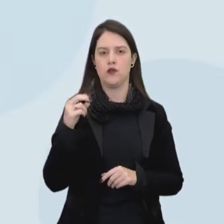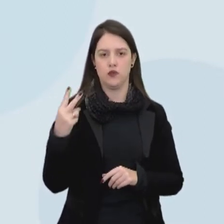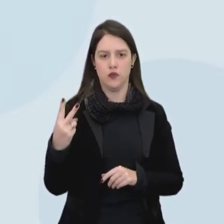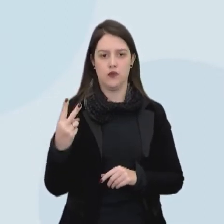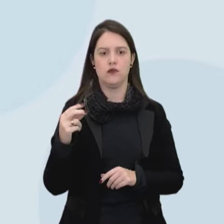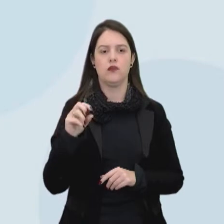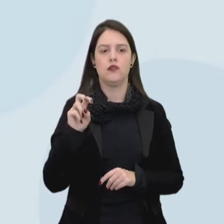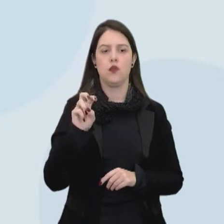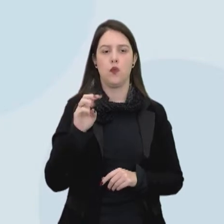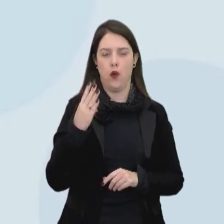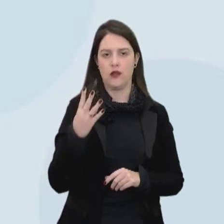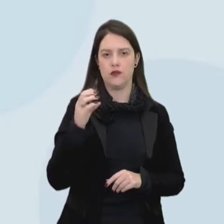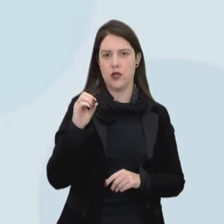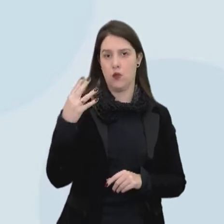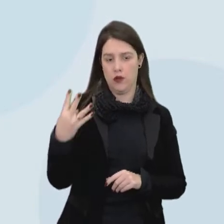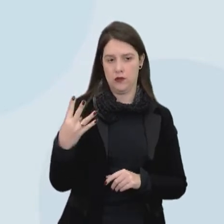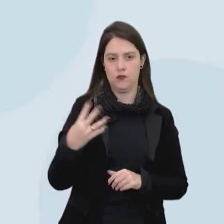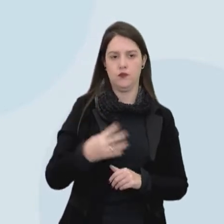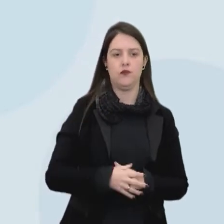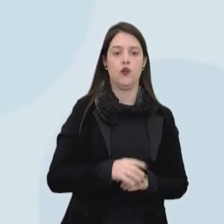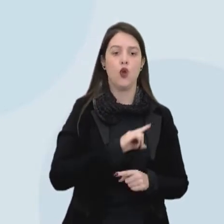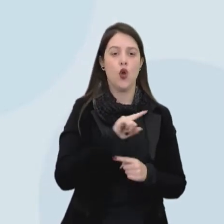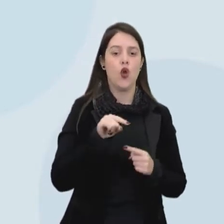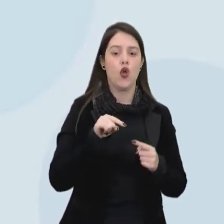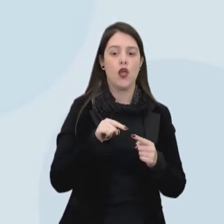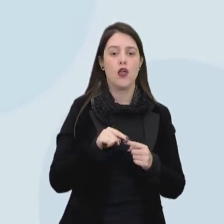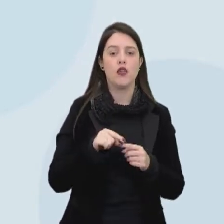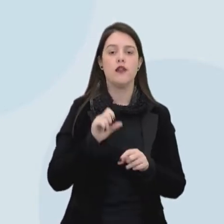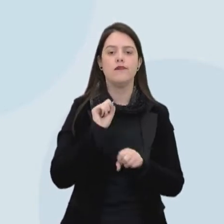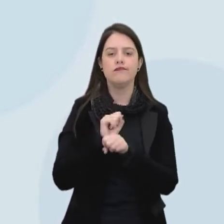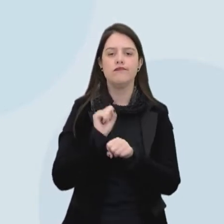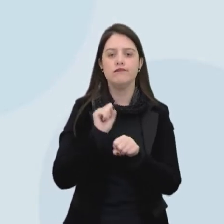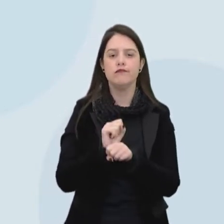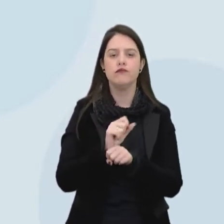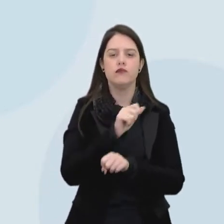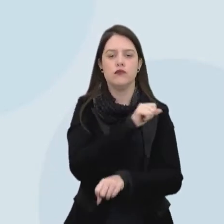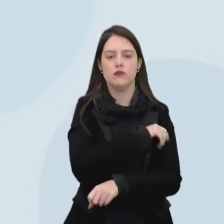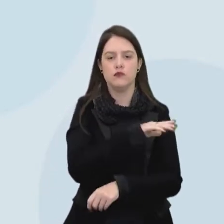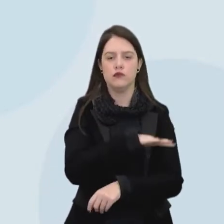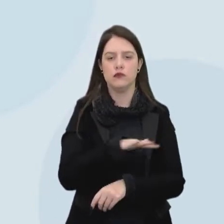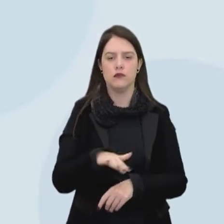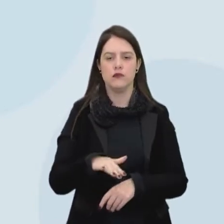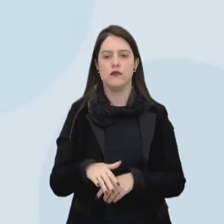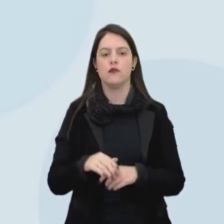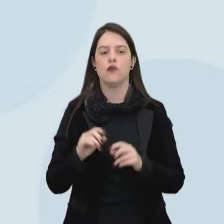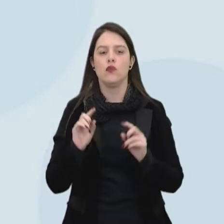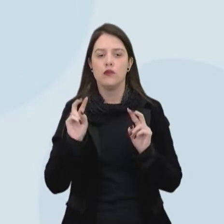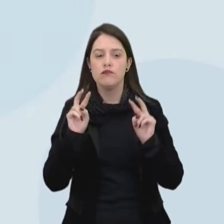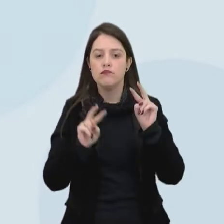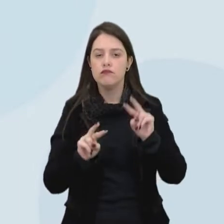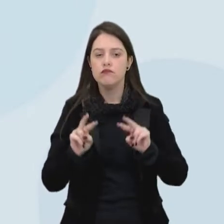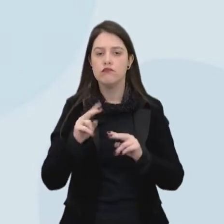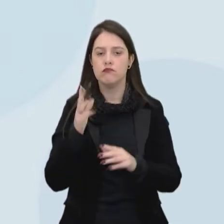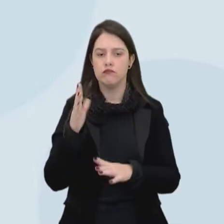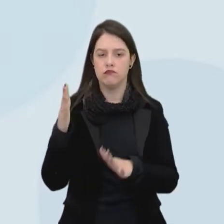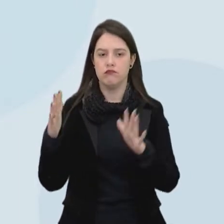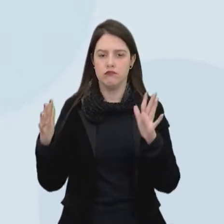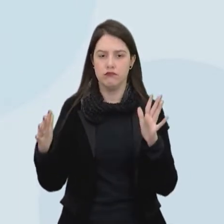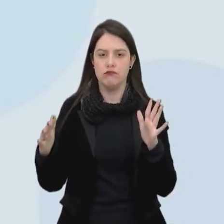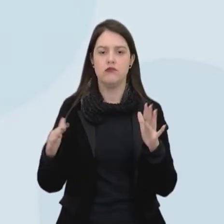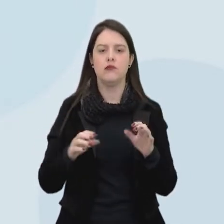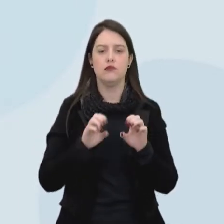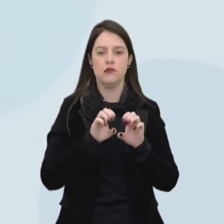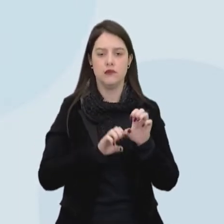e 404. O objetivo é que se espera-se que os alunos se deparem com a articulação da